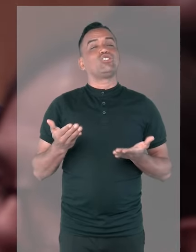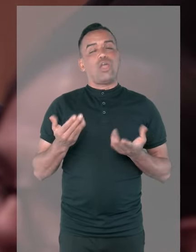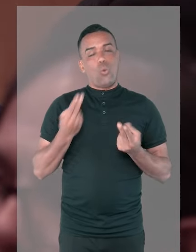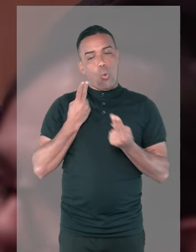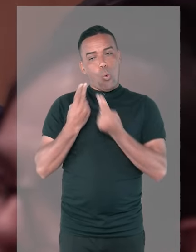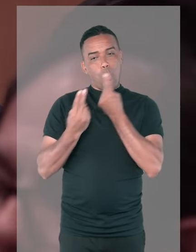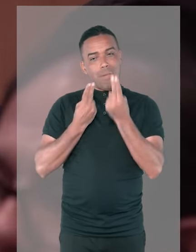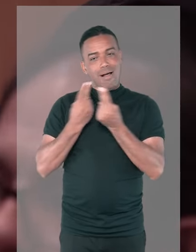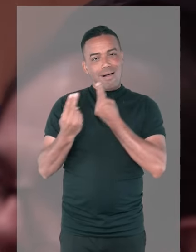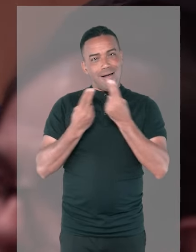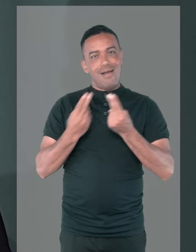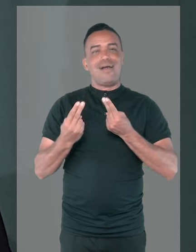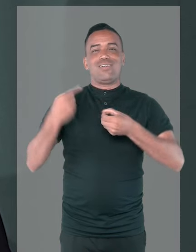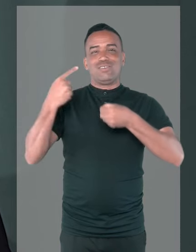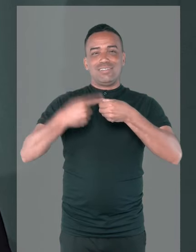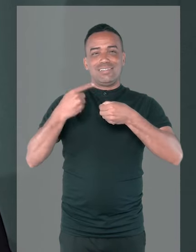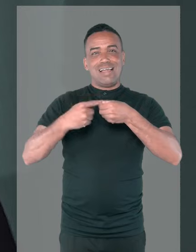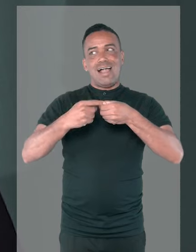urbanoide